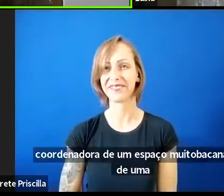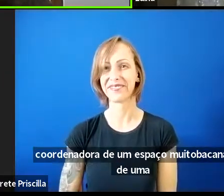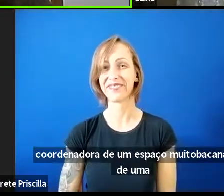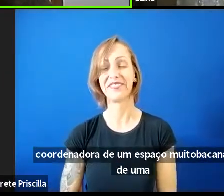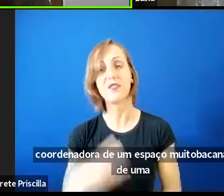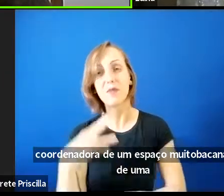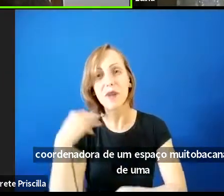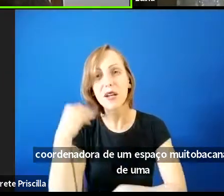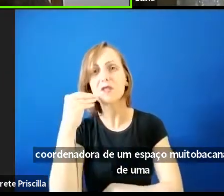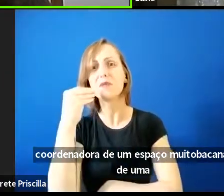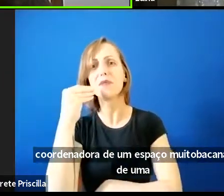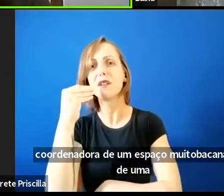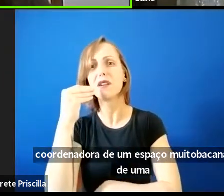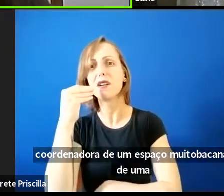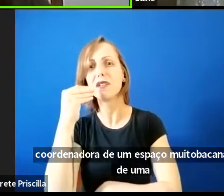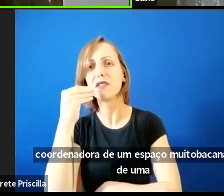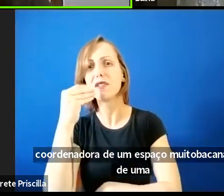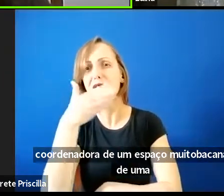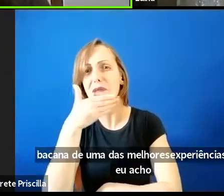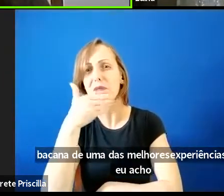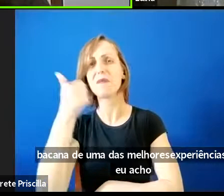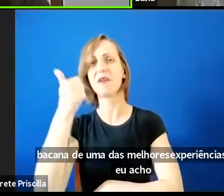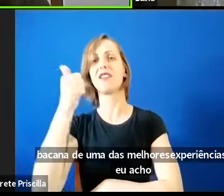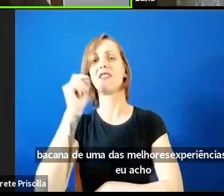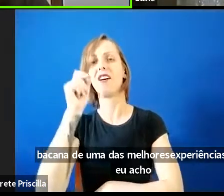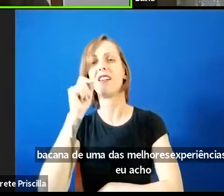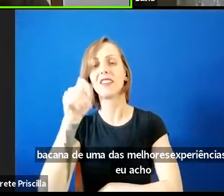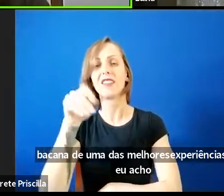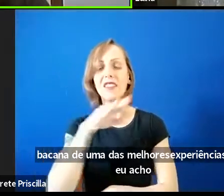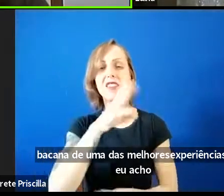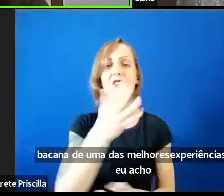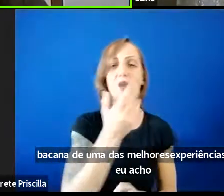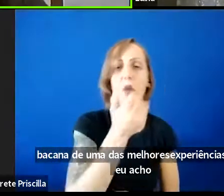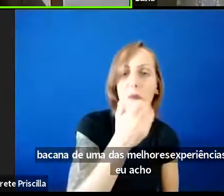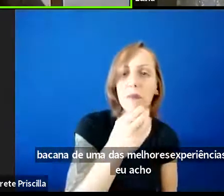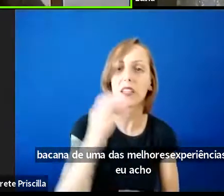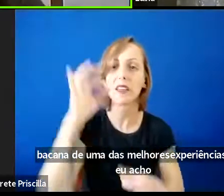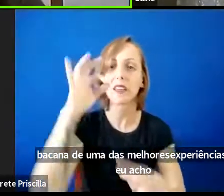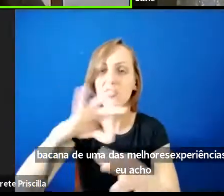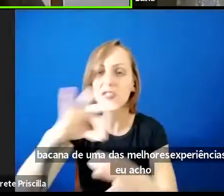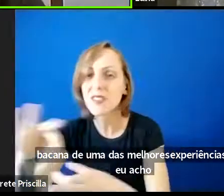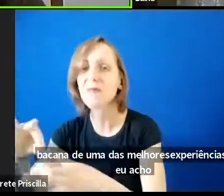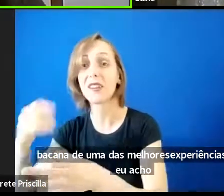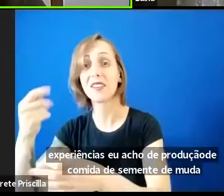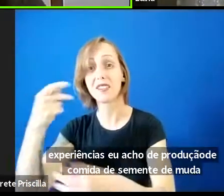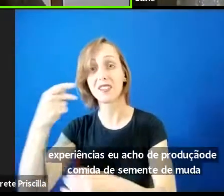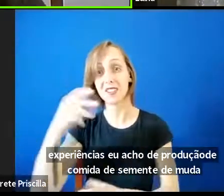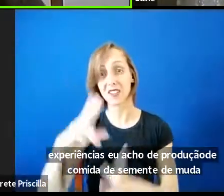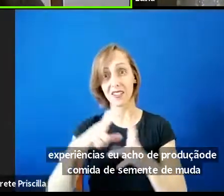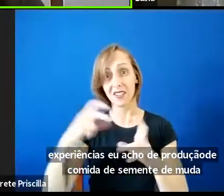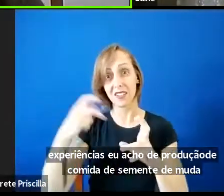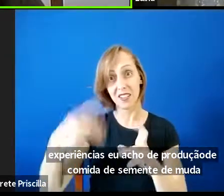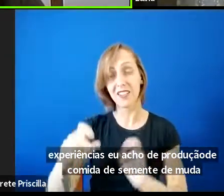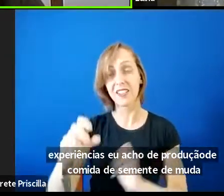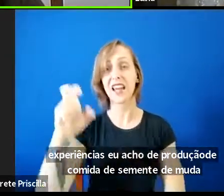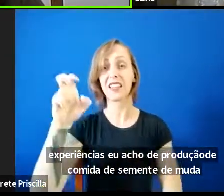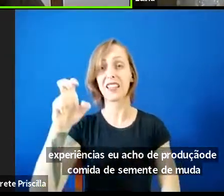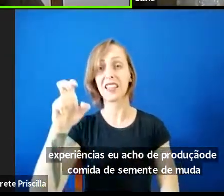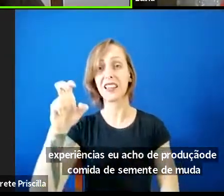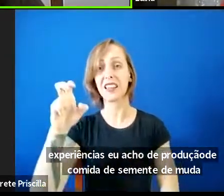eu acho, de produção de comida, de semente, de muda aqui de Florianópolis, que se chama Quinta das Plantas. A Edna é